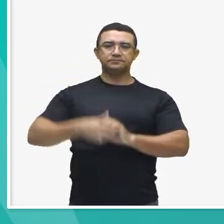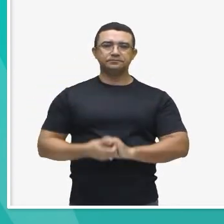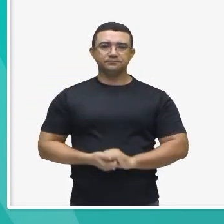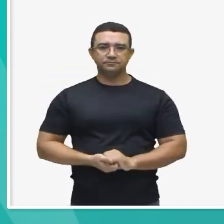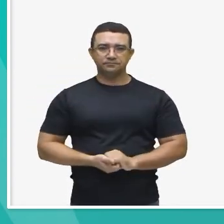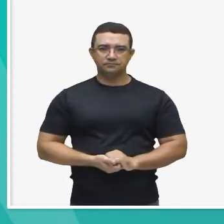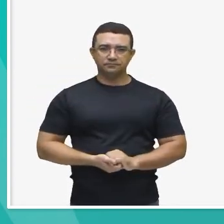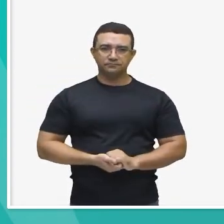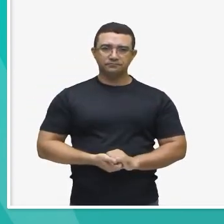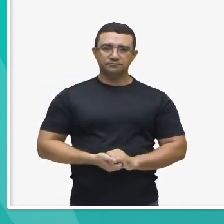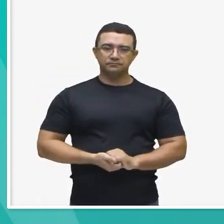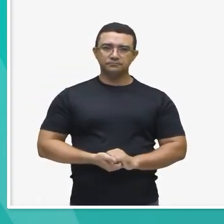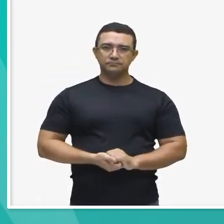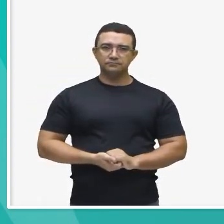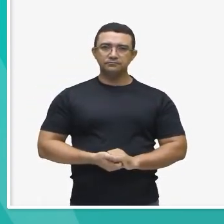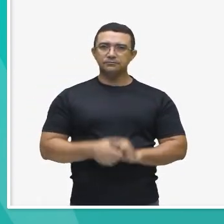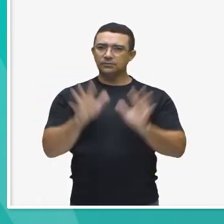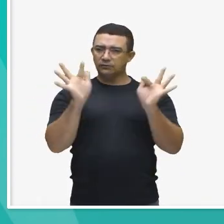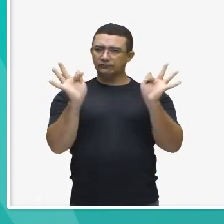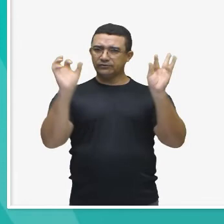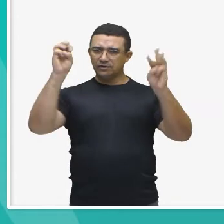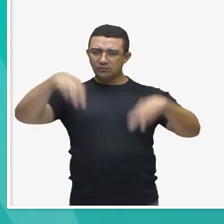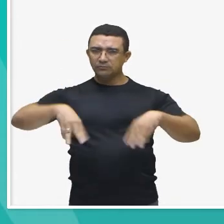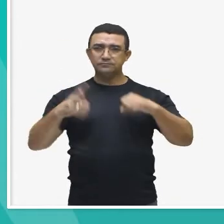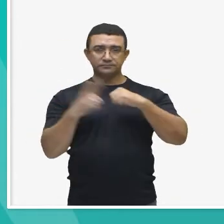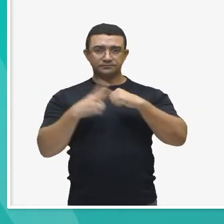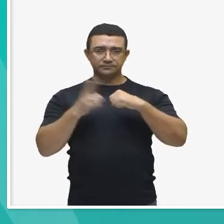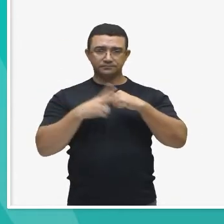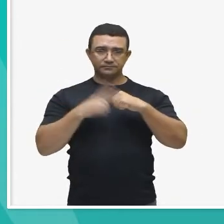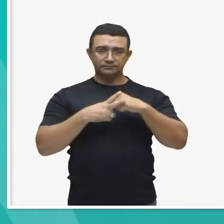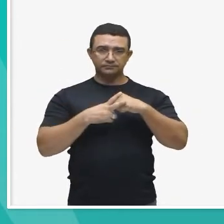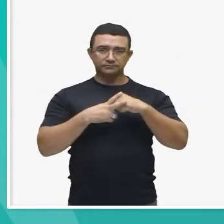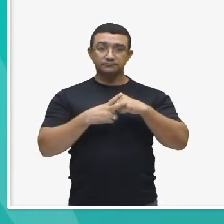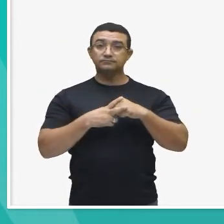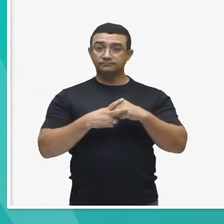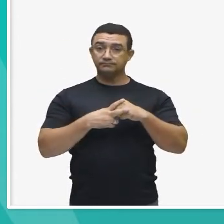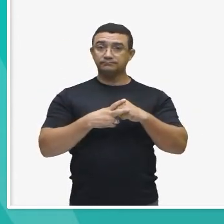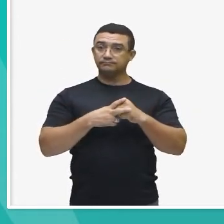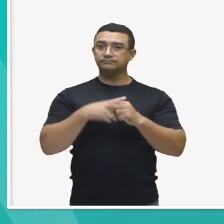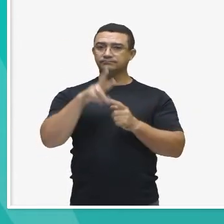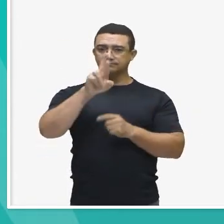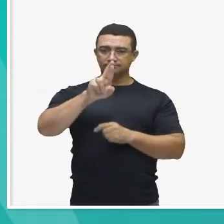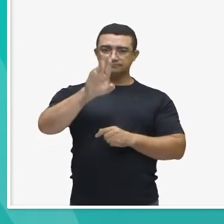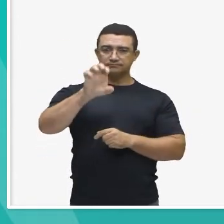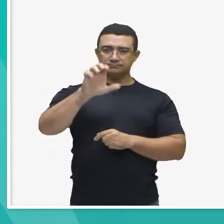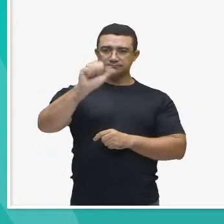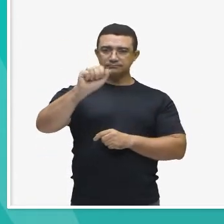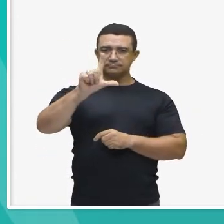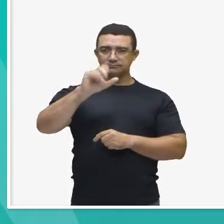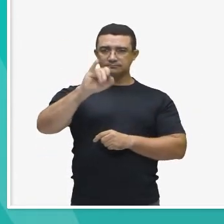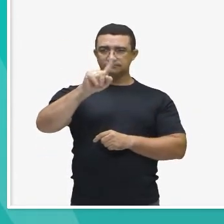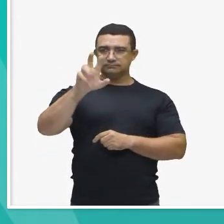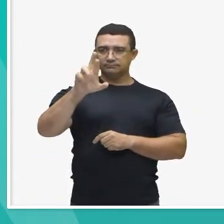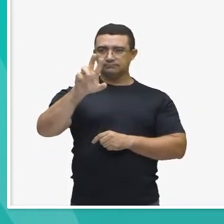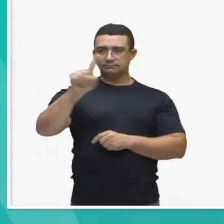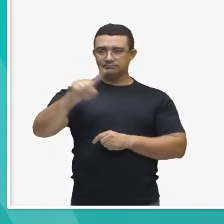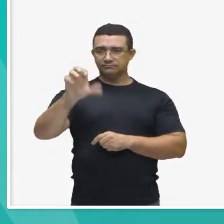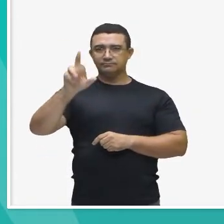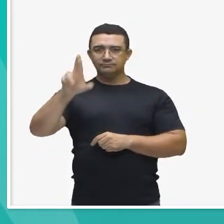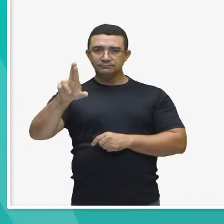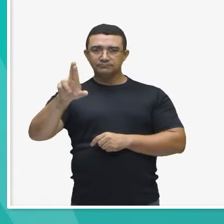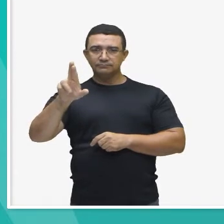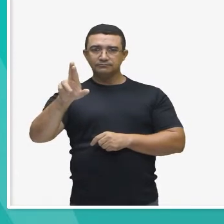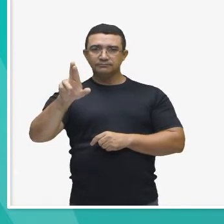forma verbal, a terminação verbal, realizar-se-á, né? Então,